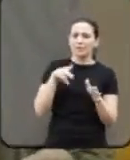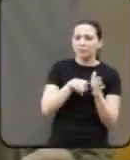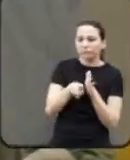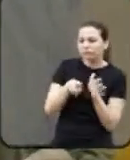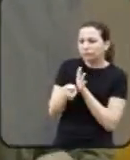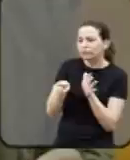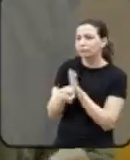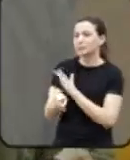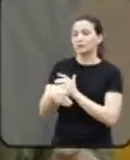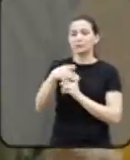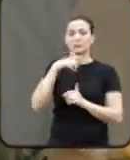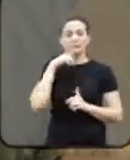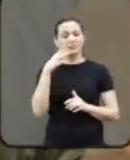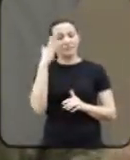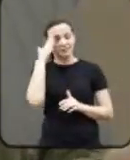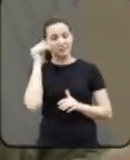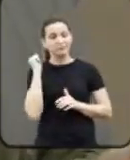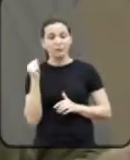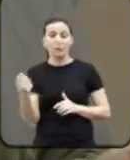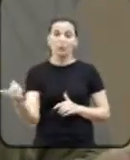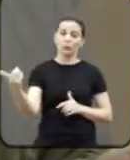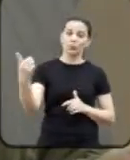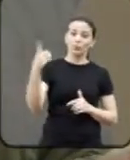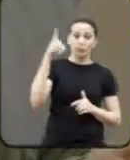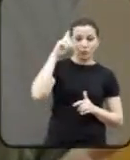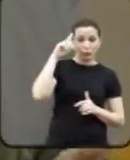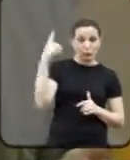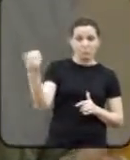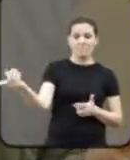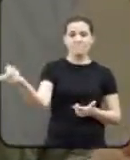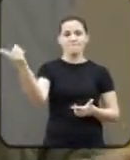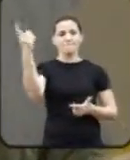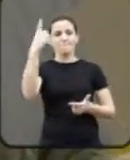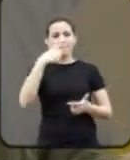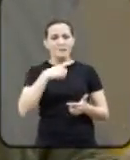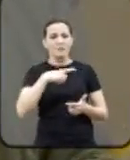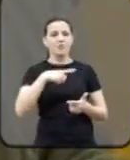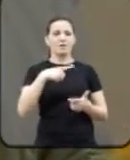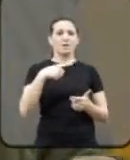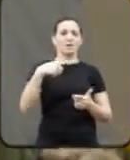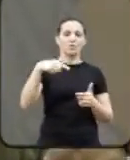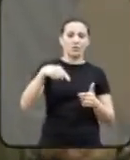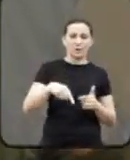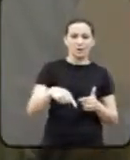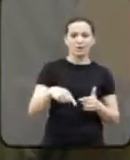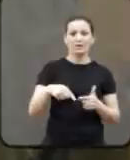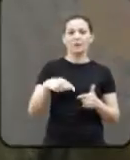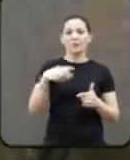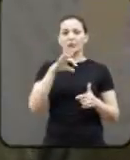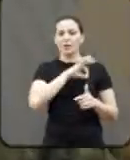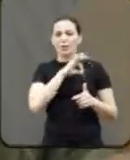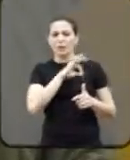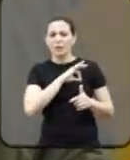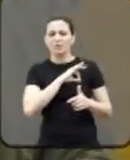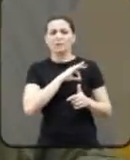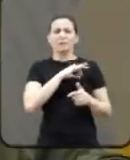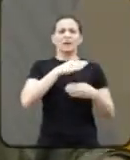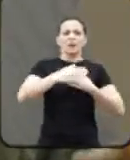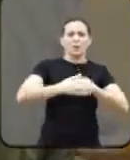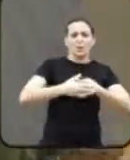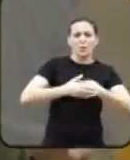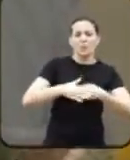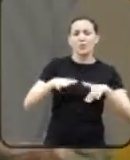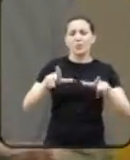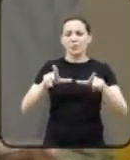sabia disso. No dia que foram deflagrados, trouxeram 70 homens, veio de Bauru, de Ribeirão Preto, São José,